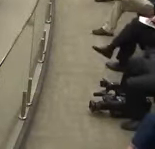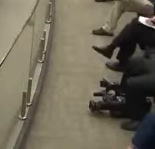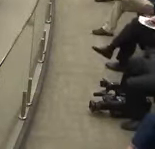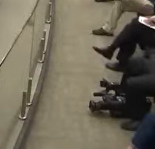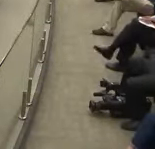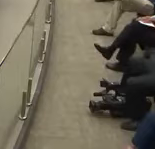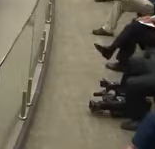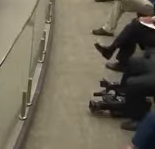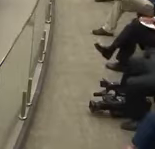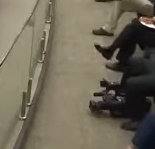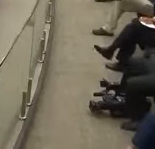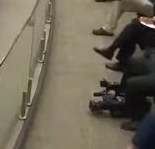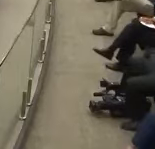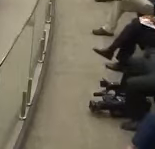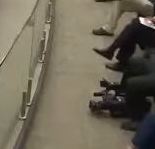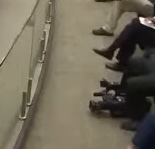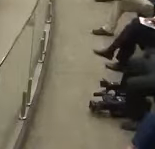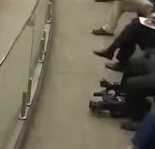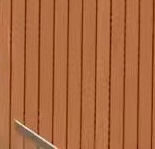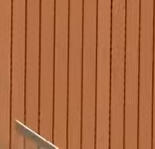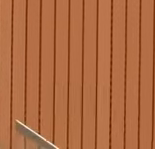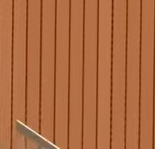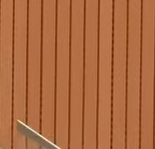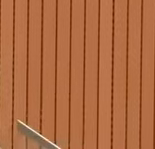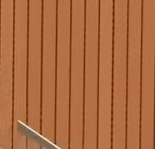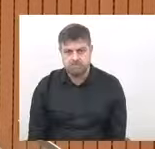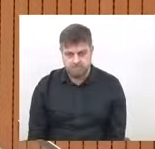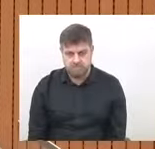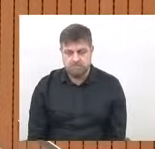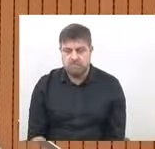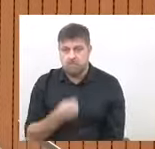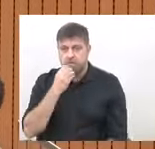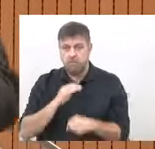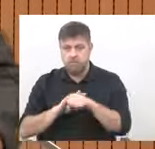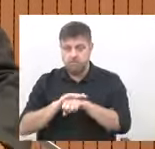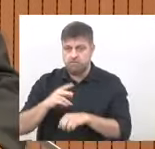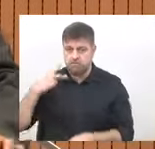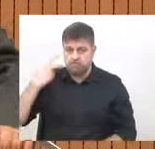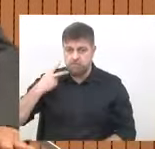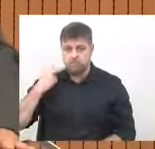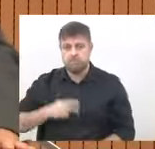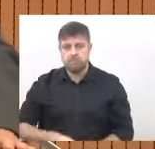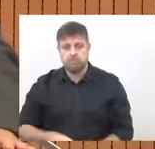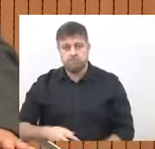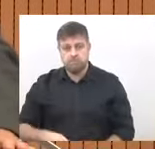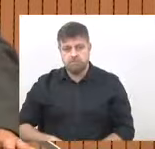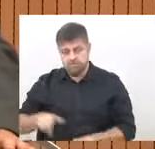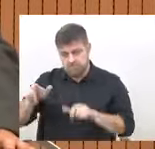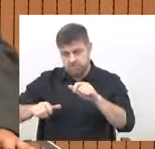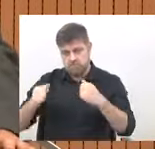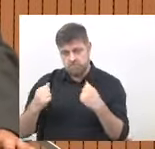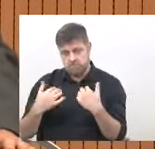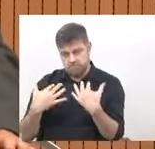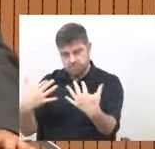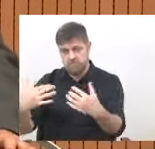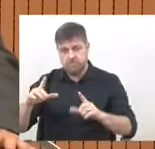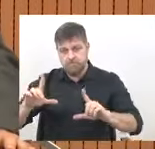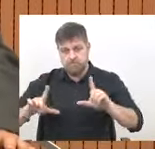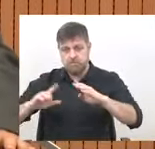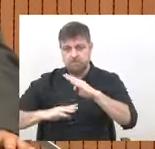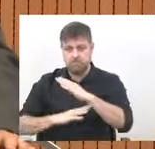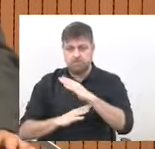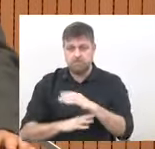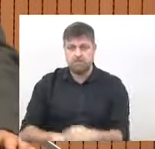Boa noite, senhor presidente, senhores vereadores, público que nos assiste pela TV Câmara, público aqui